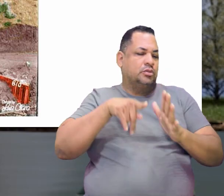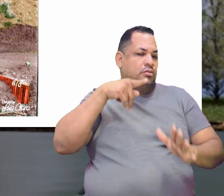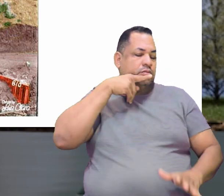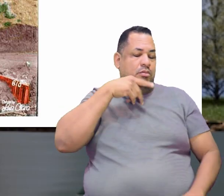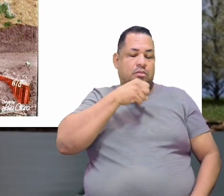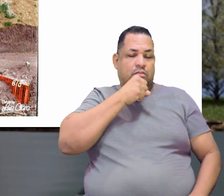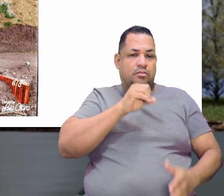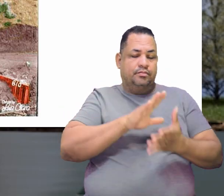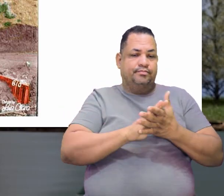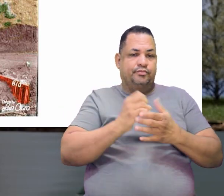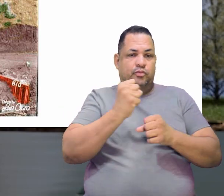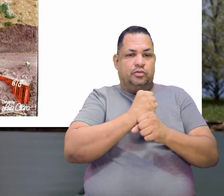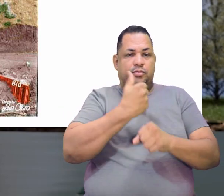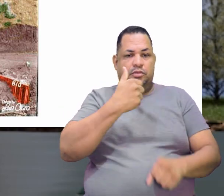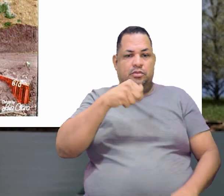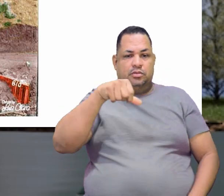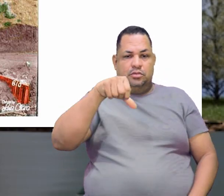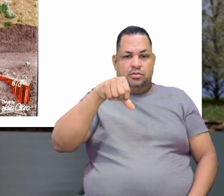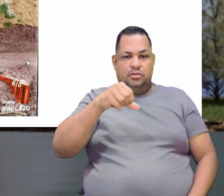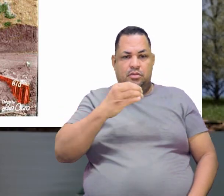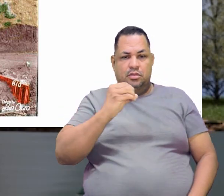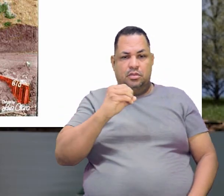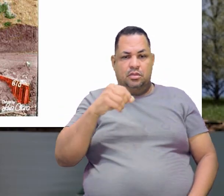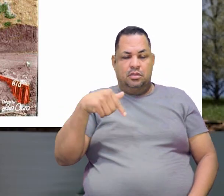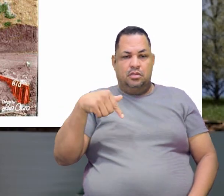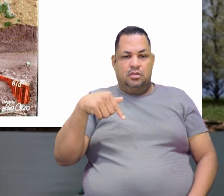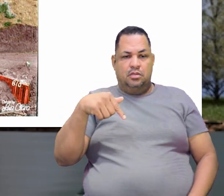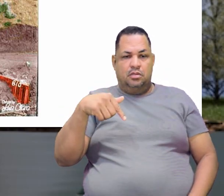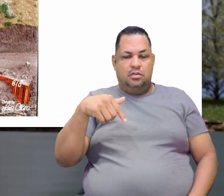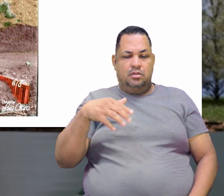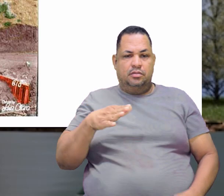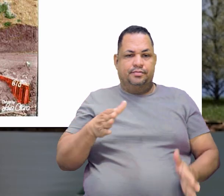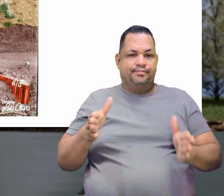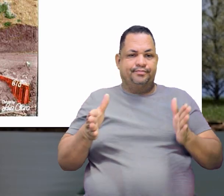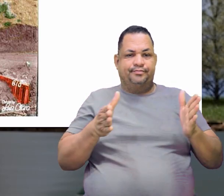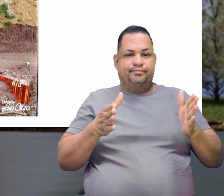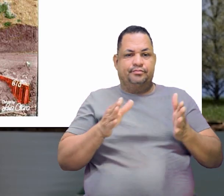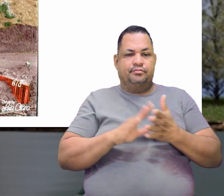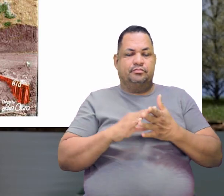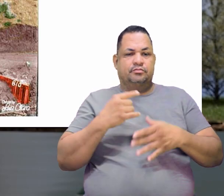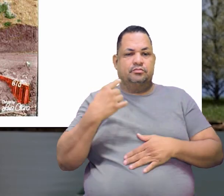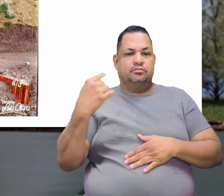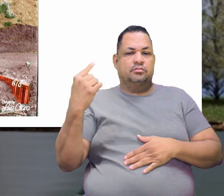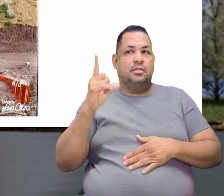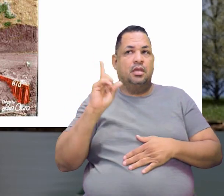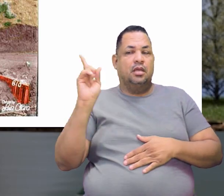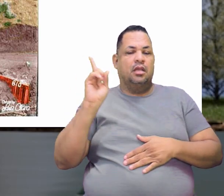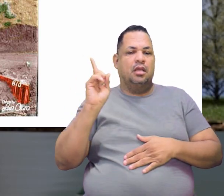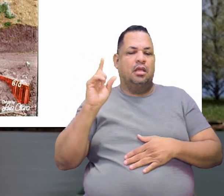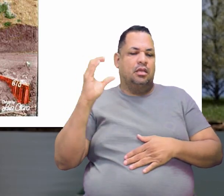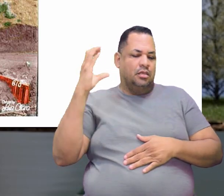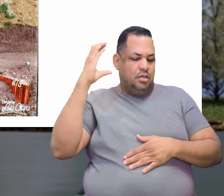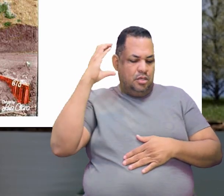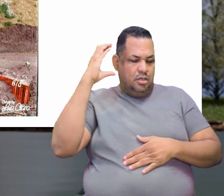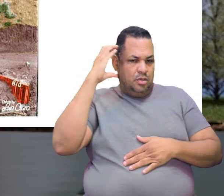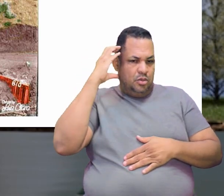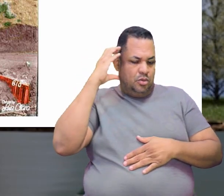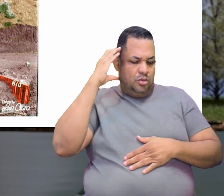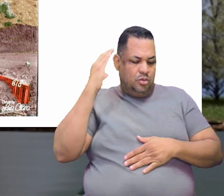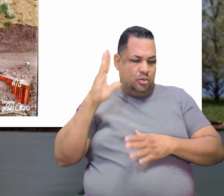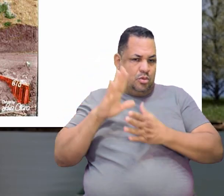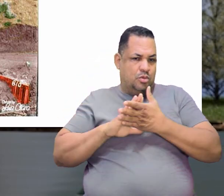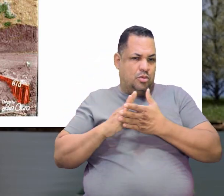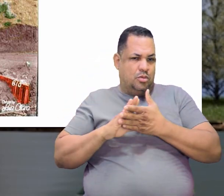em 1907. Nesse mesmo período, saía lá de Cuiabá,